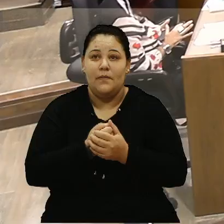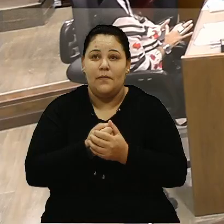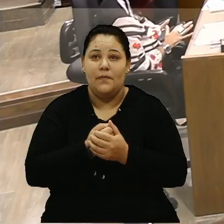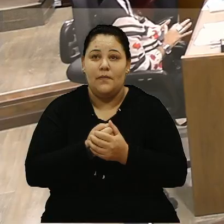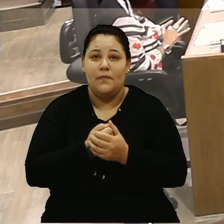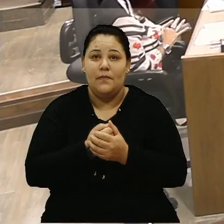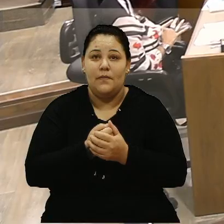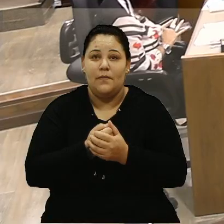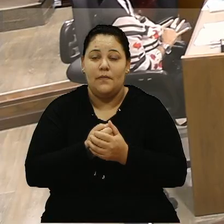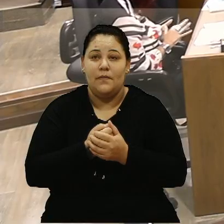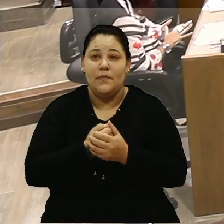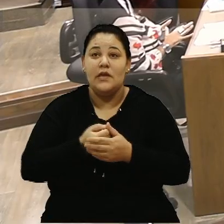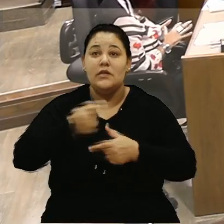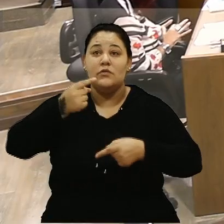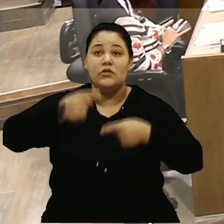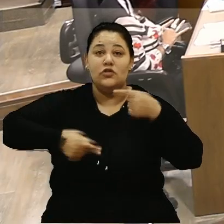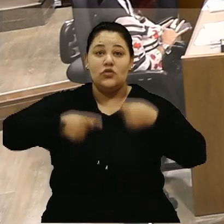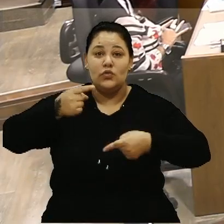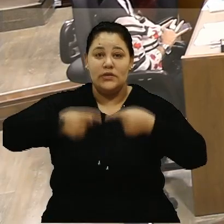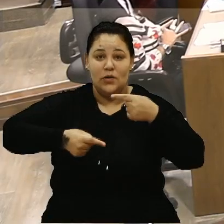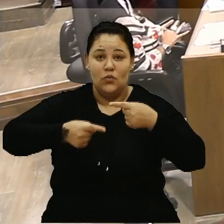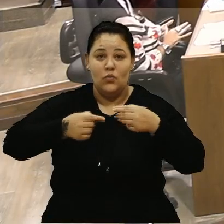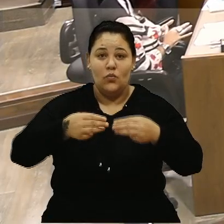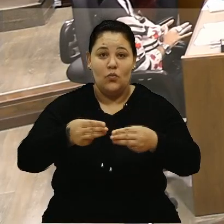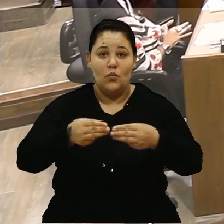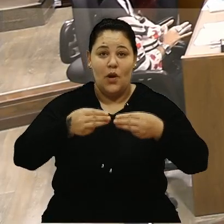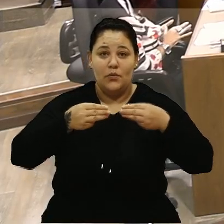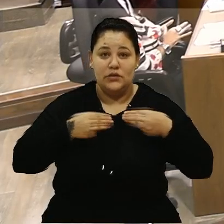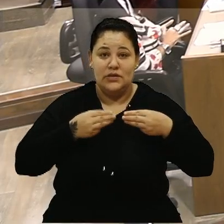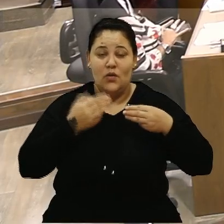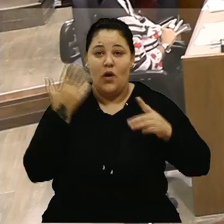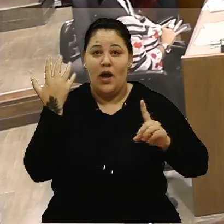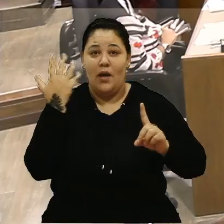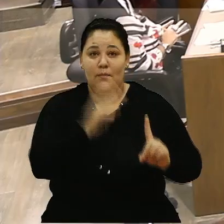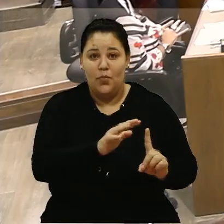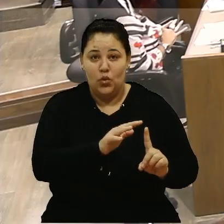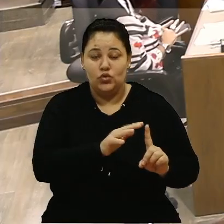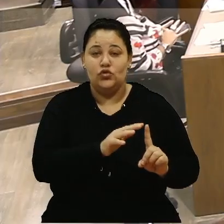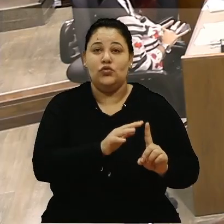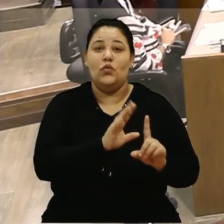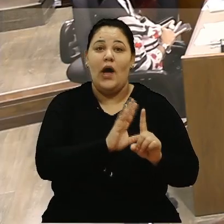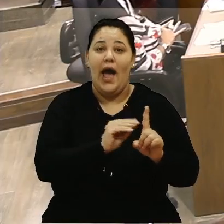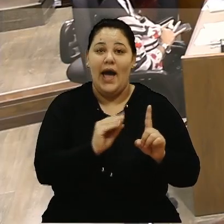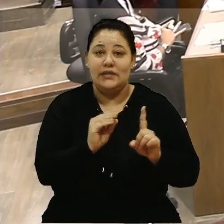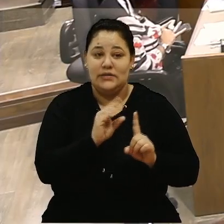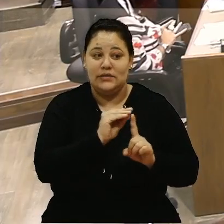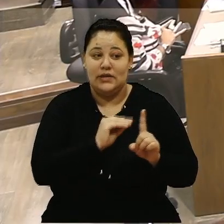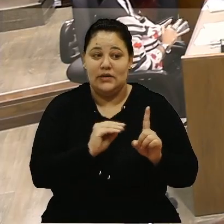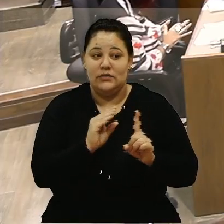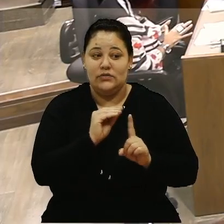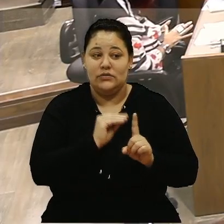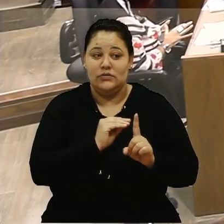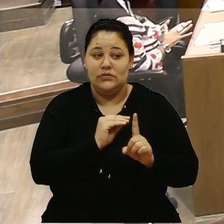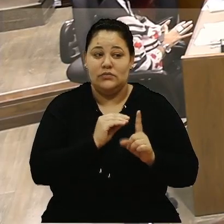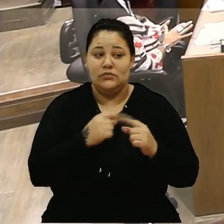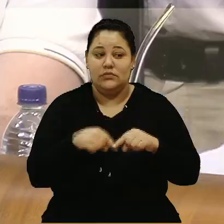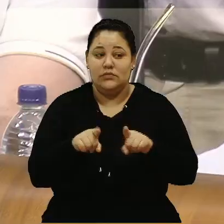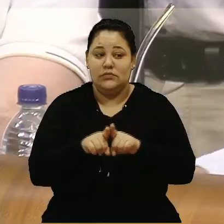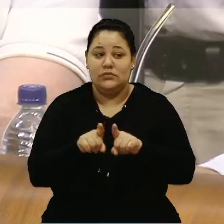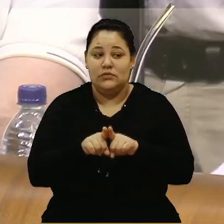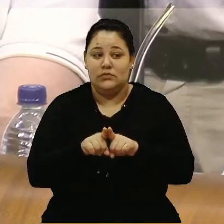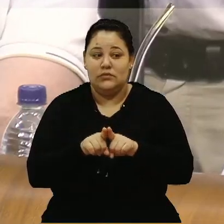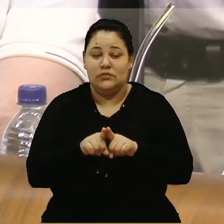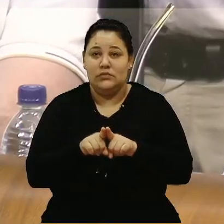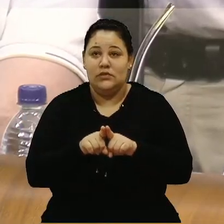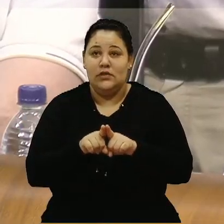Estamos em discussão de uma moção de repúdio a ato de assédio a um jogo ocorrido